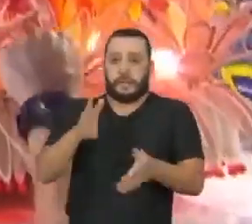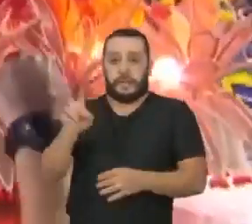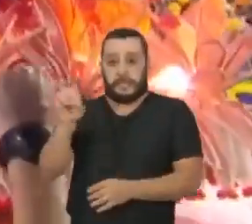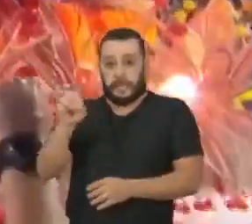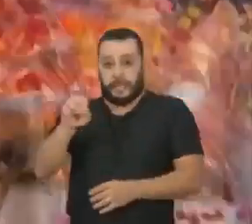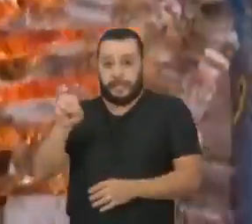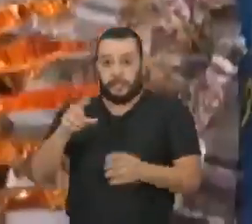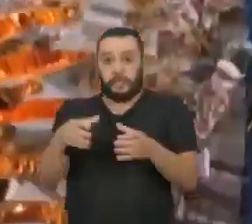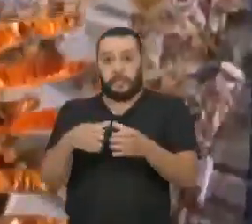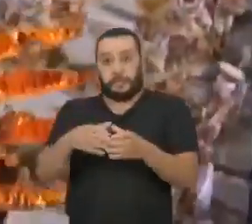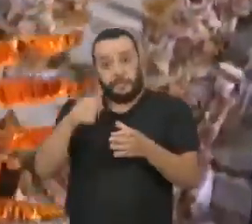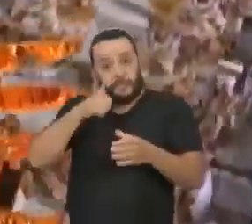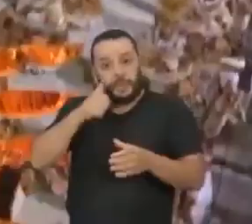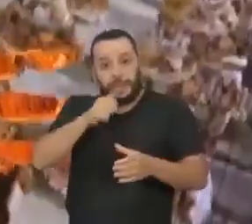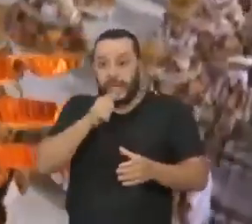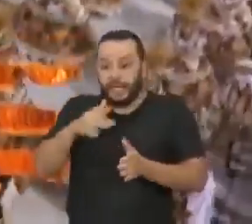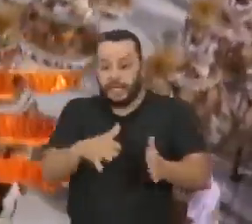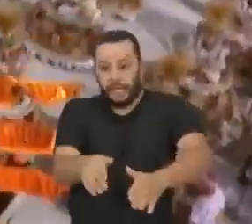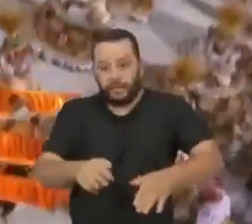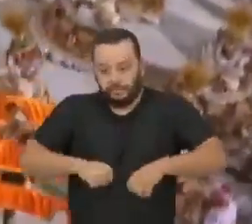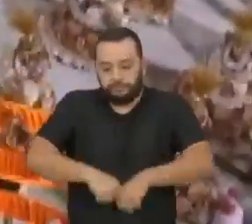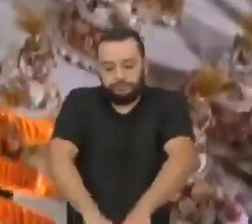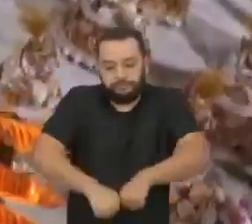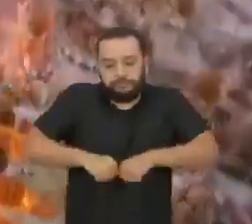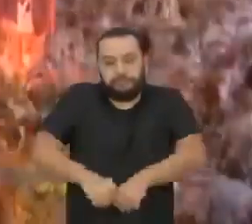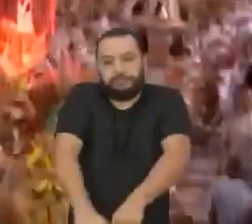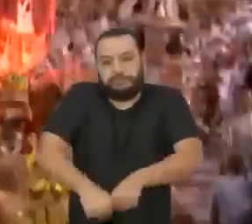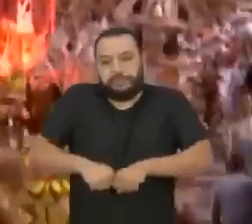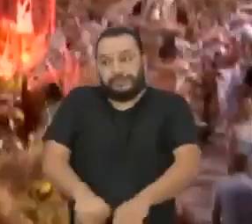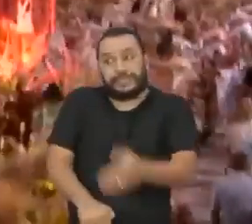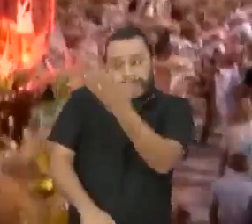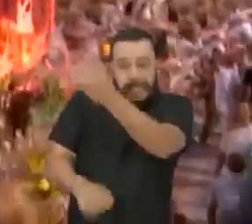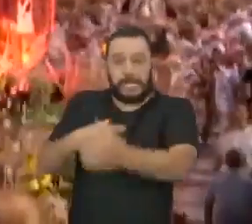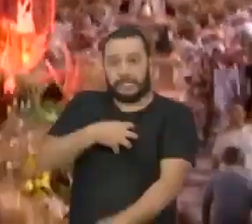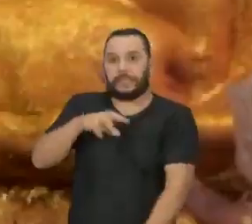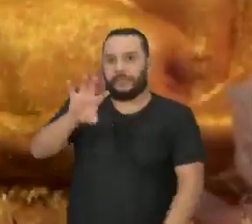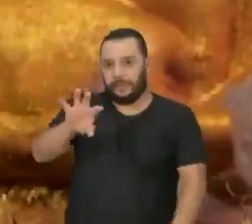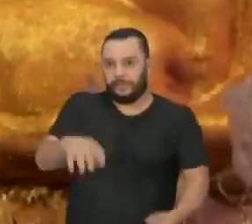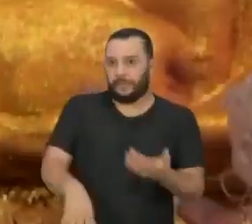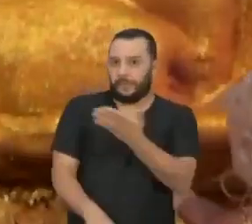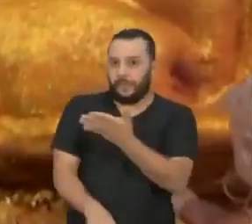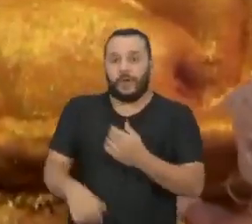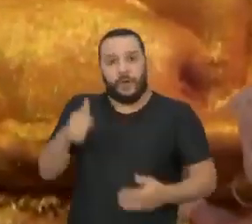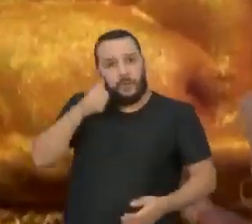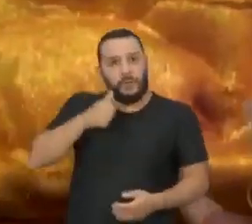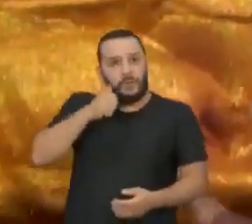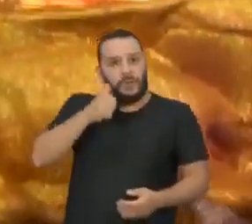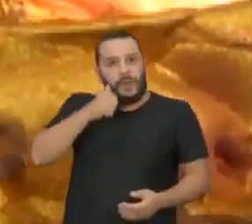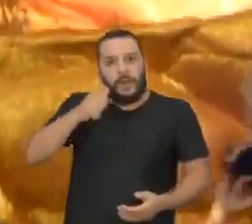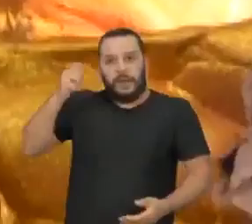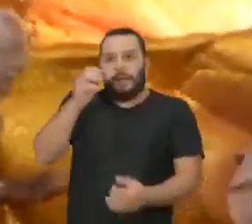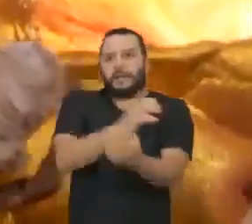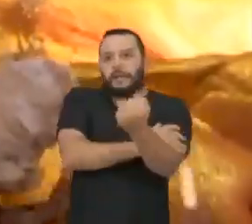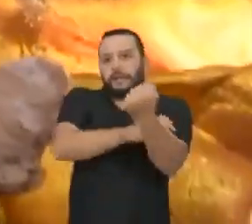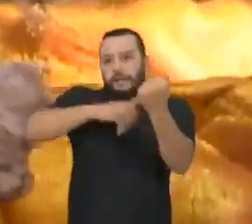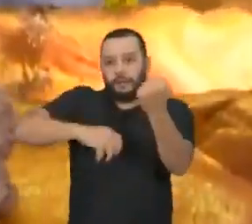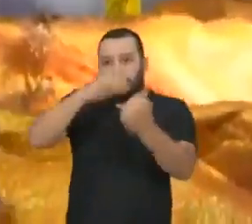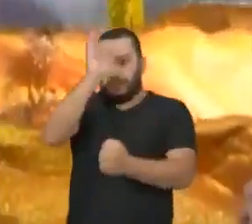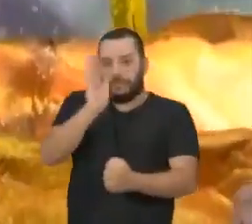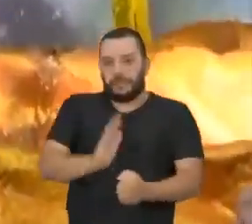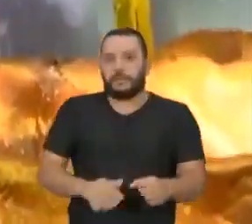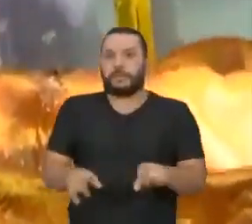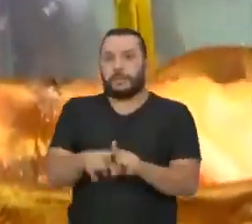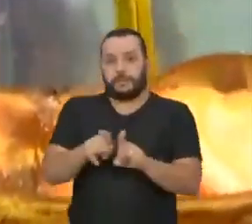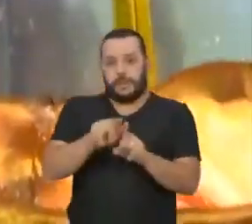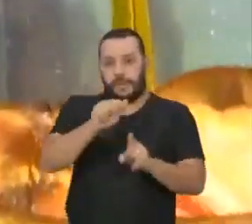lavam roupas na Lagoa do Abaeté, em Salvador. Segundo o enredo, elas são as primeiras feministas do Brasil. Na comissão de frente,